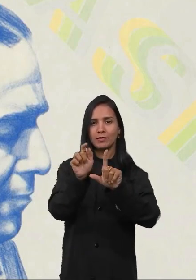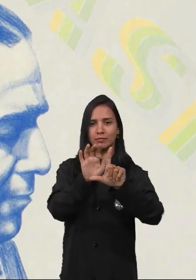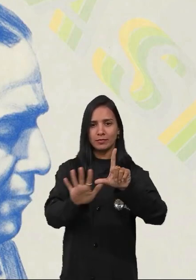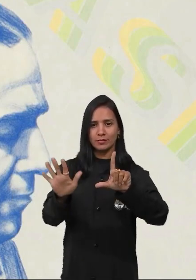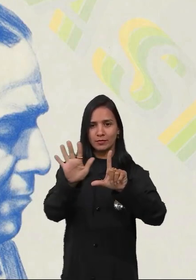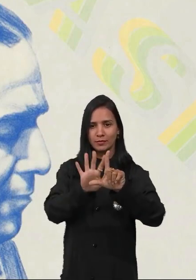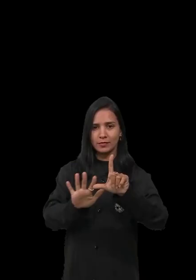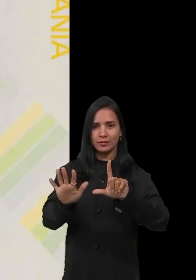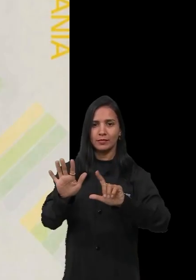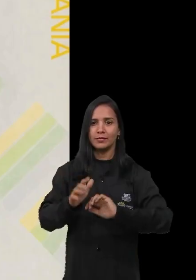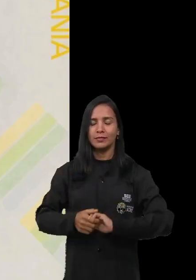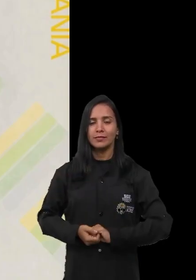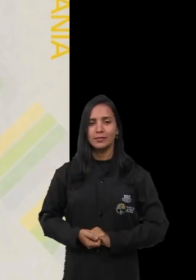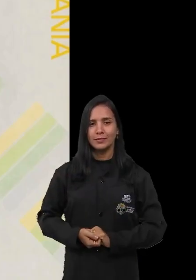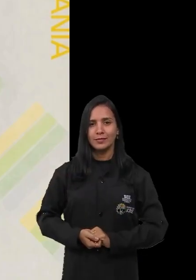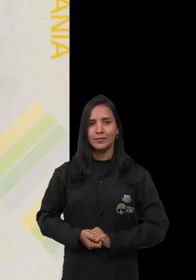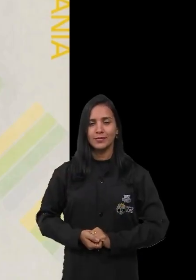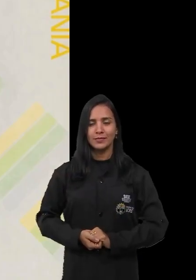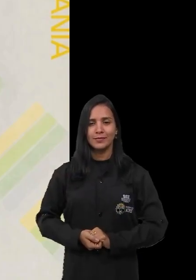vocês.